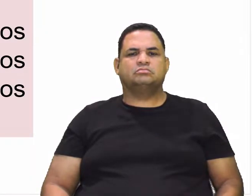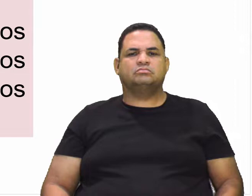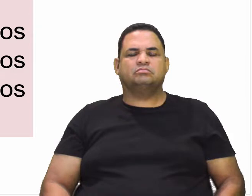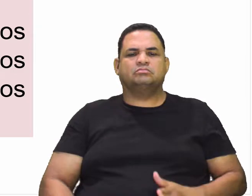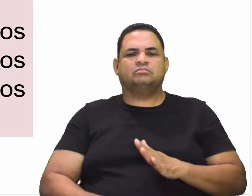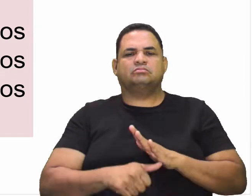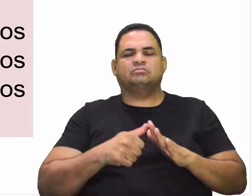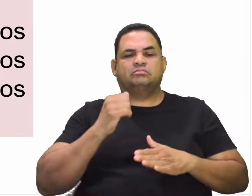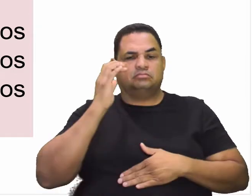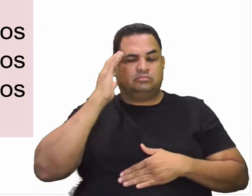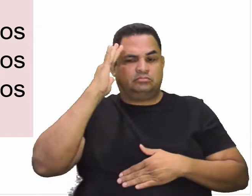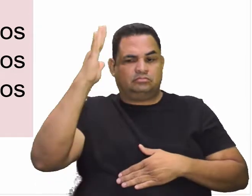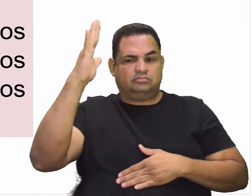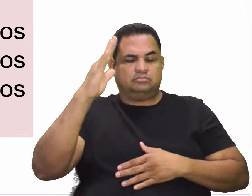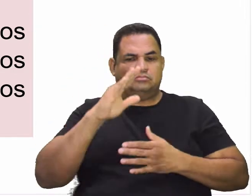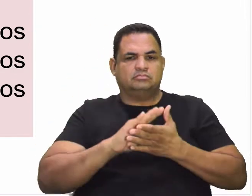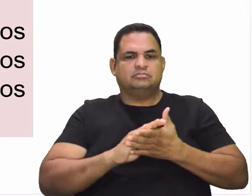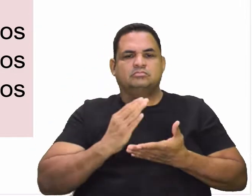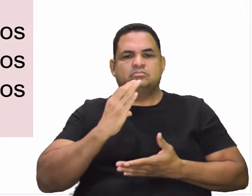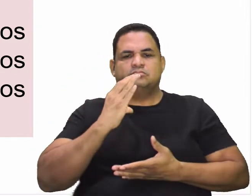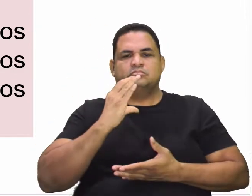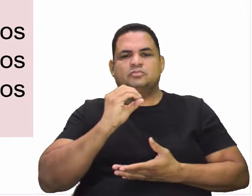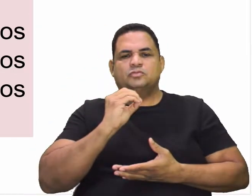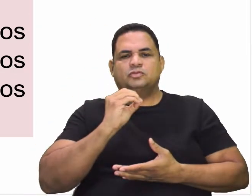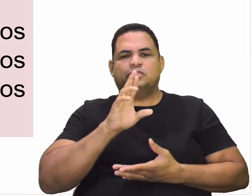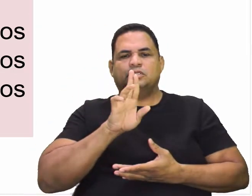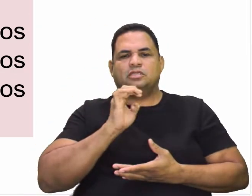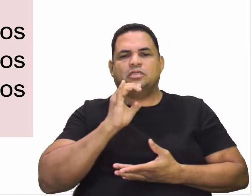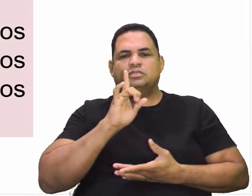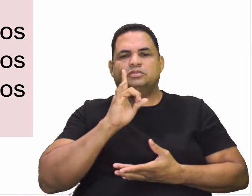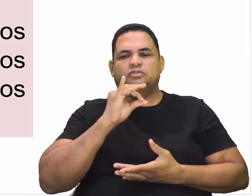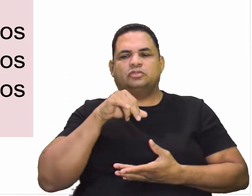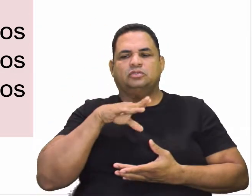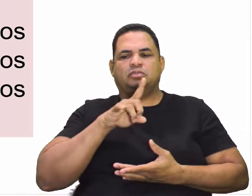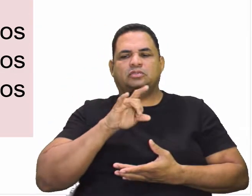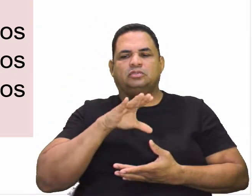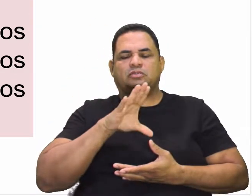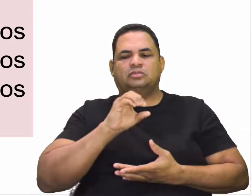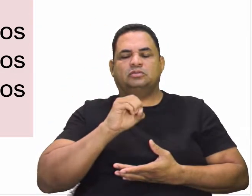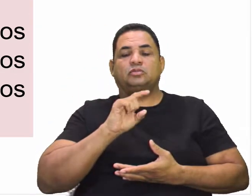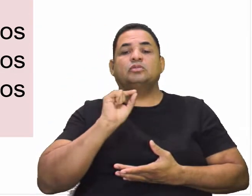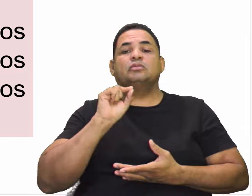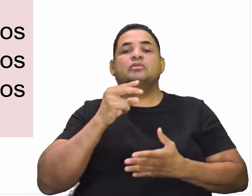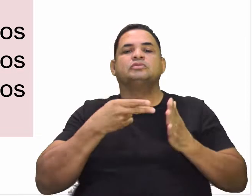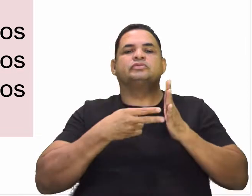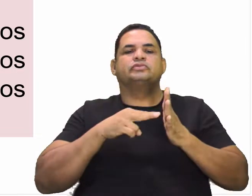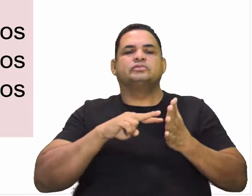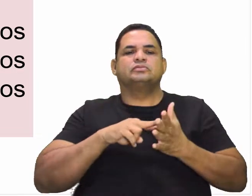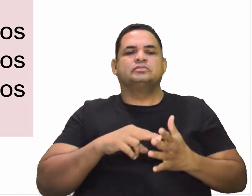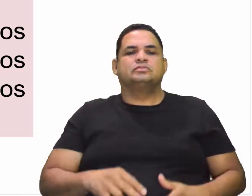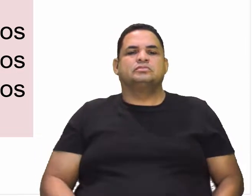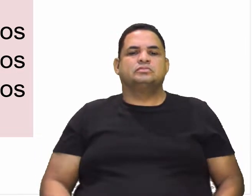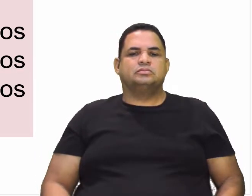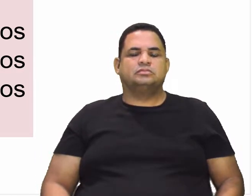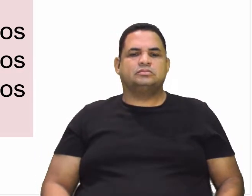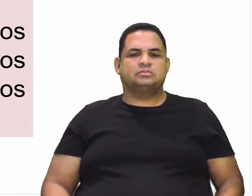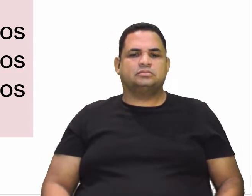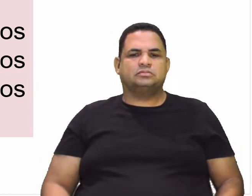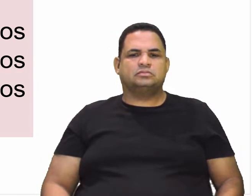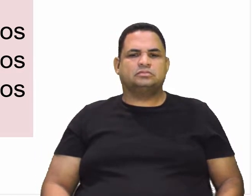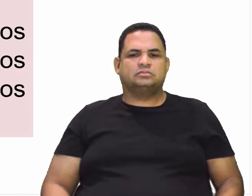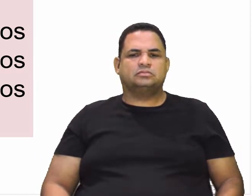A primeira teoria é sobre o criacionismo. O que é o criacionismo?